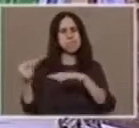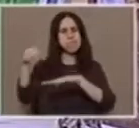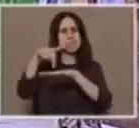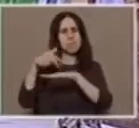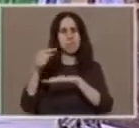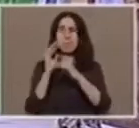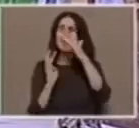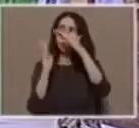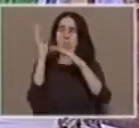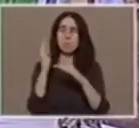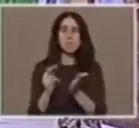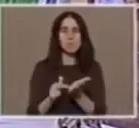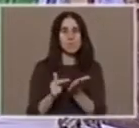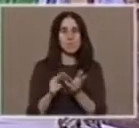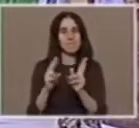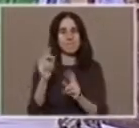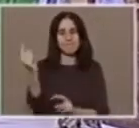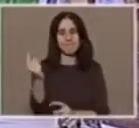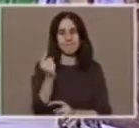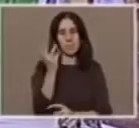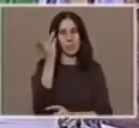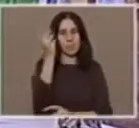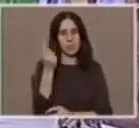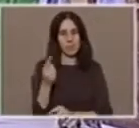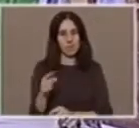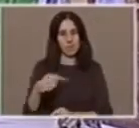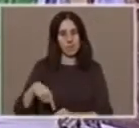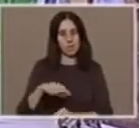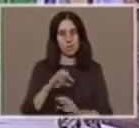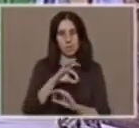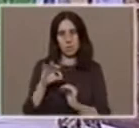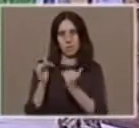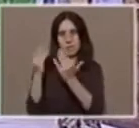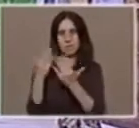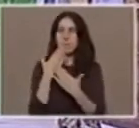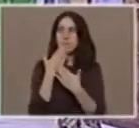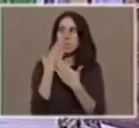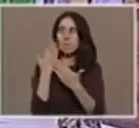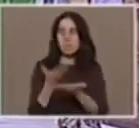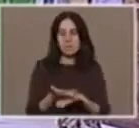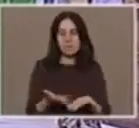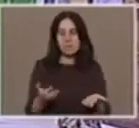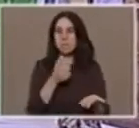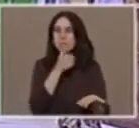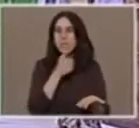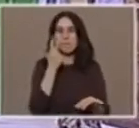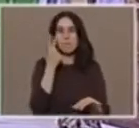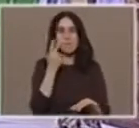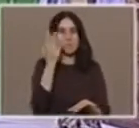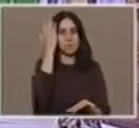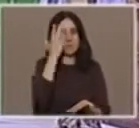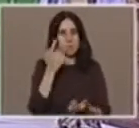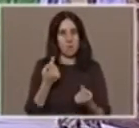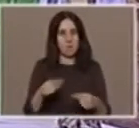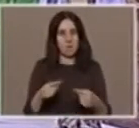e esperando a sua vinda gloriosa, nós vos oferecemos, em ação de graças, este sacrifício vivo e